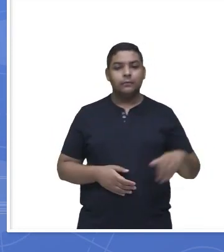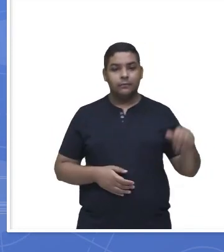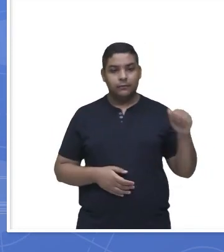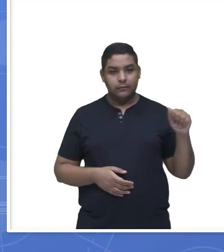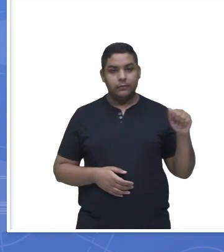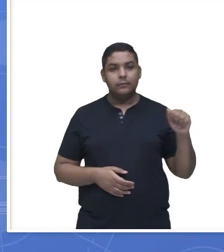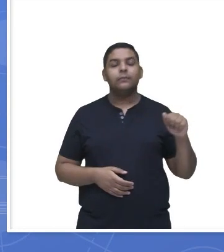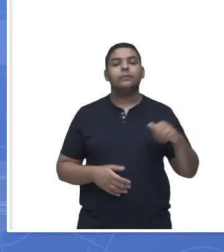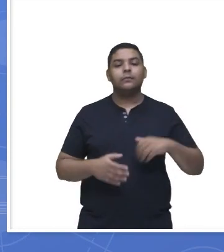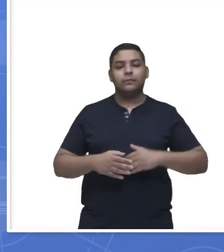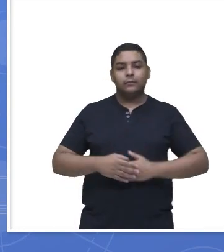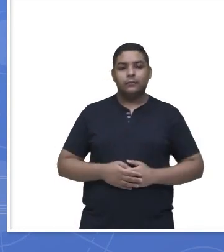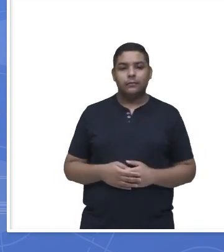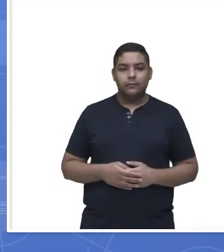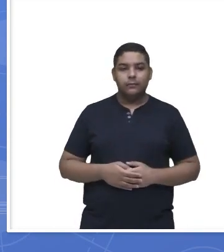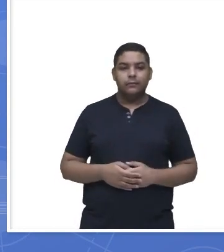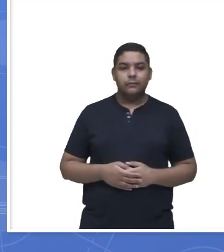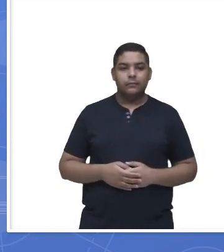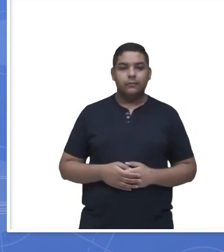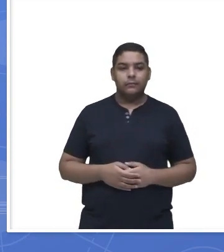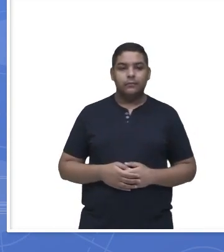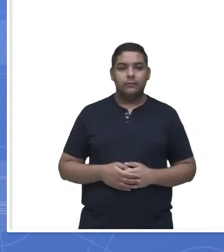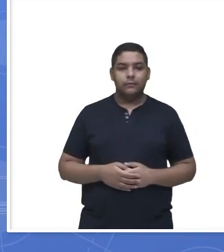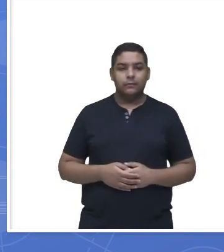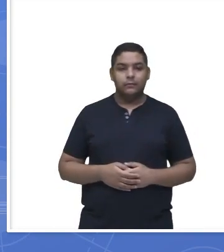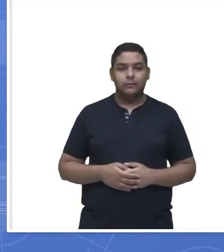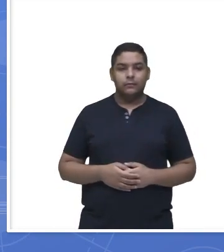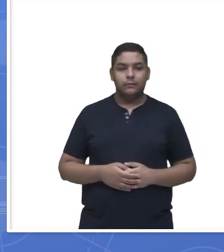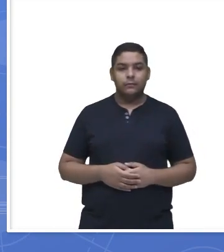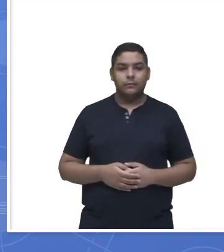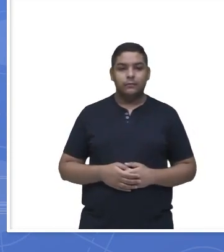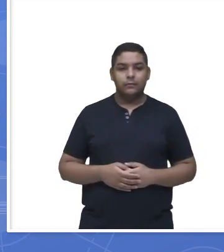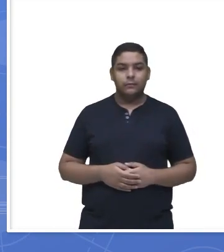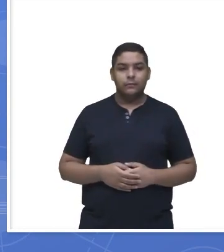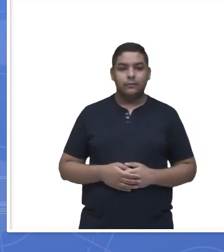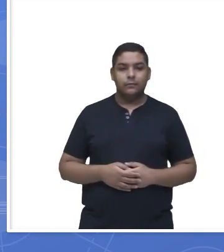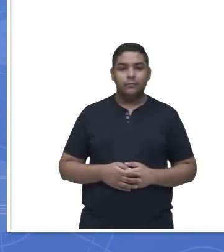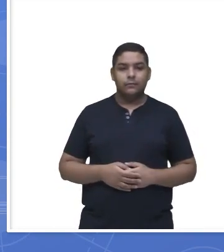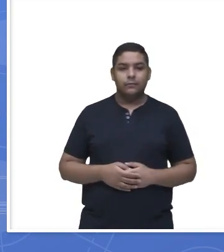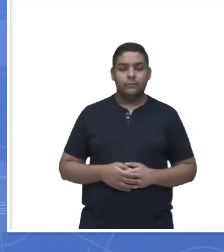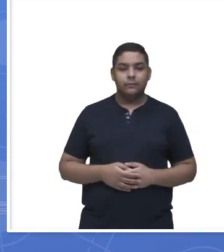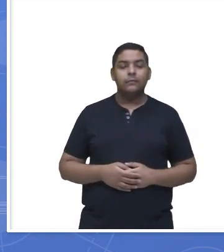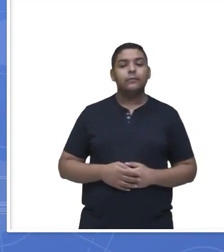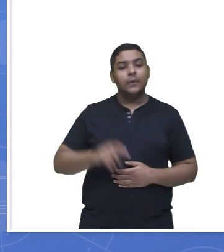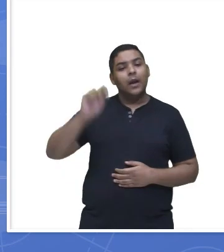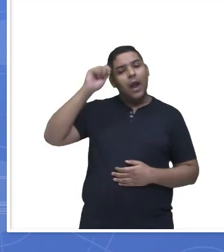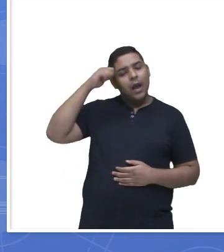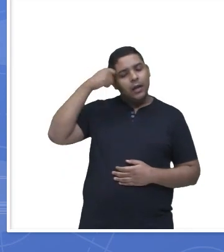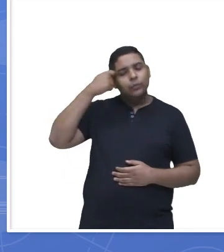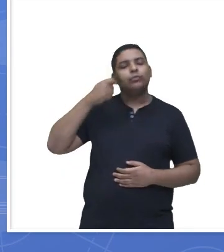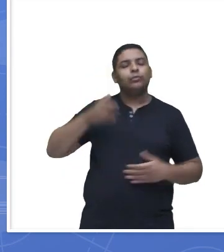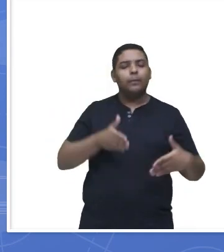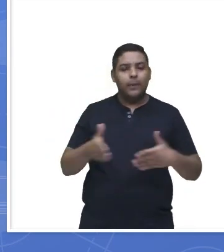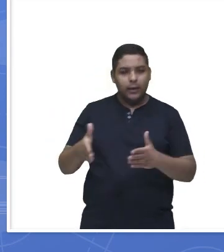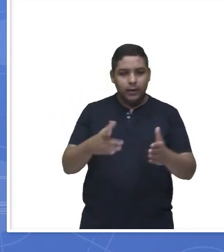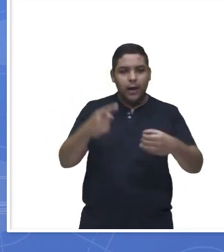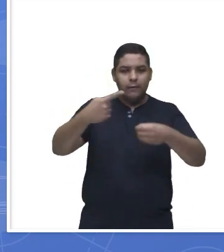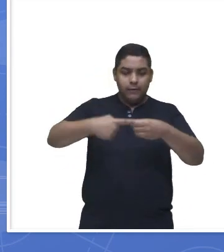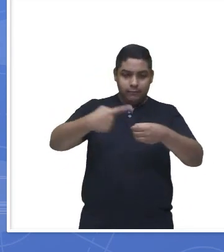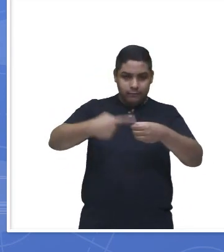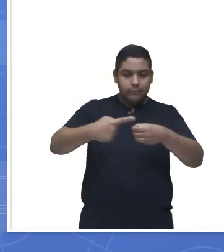letra A aqui vem bem forte, não é isso? A Zelina Vieira, escola Rio Preto da Eva, questão 4, letra